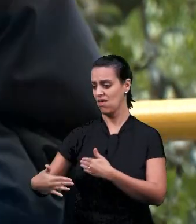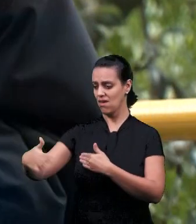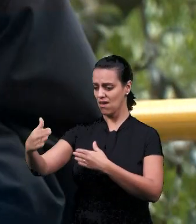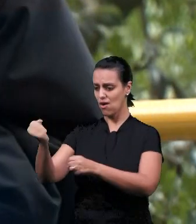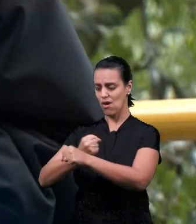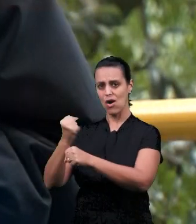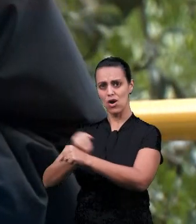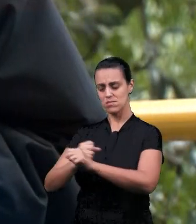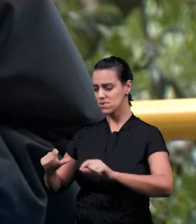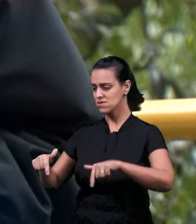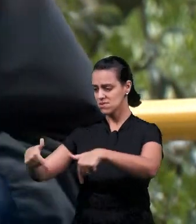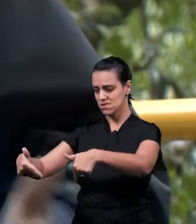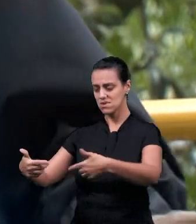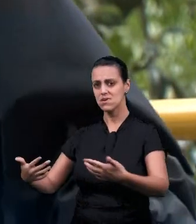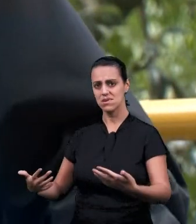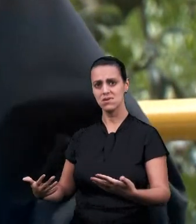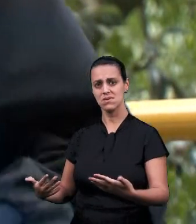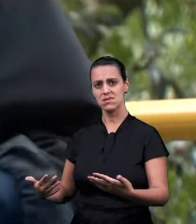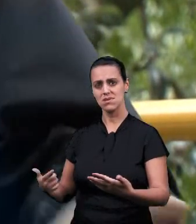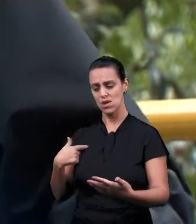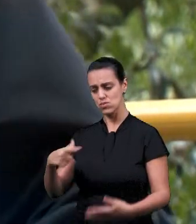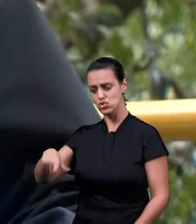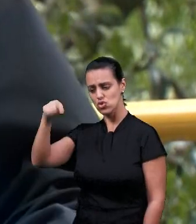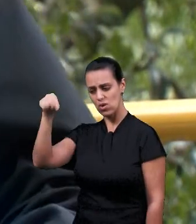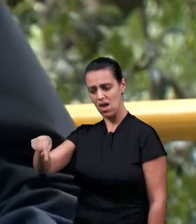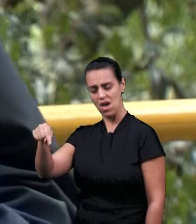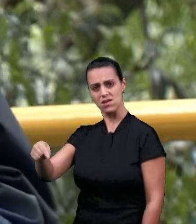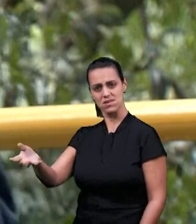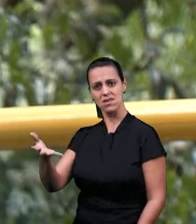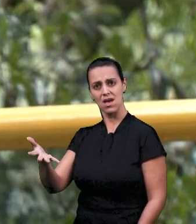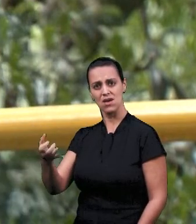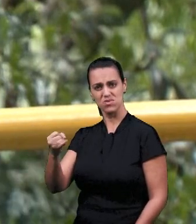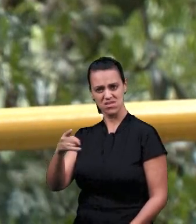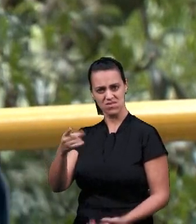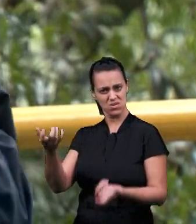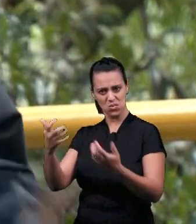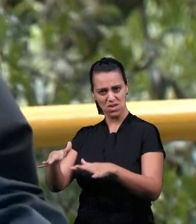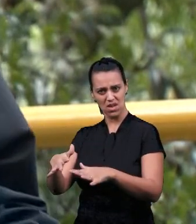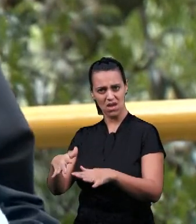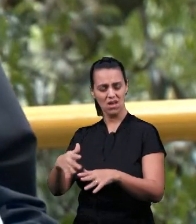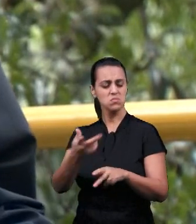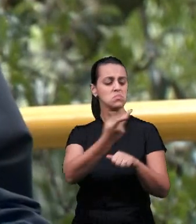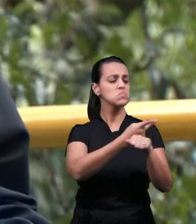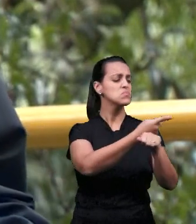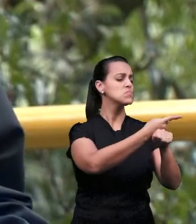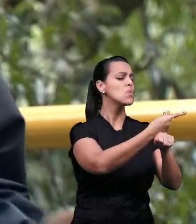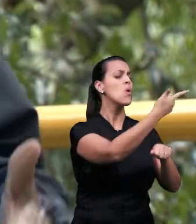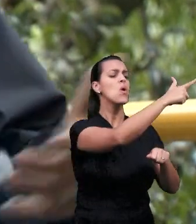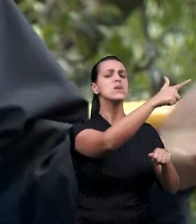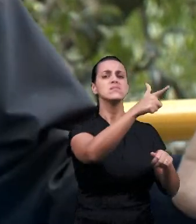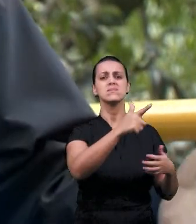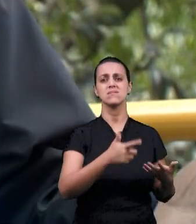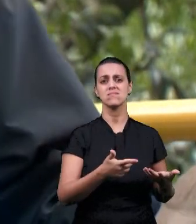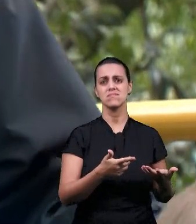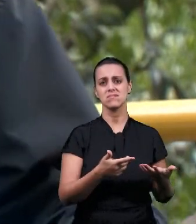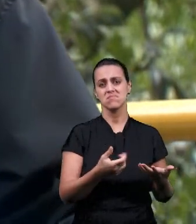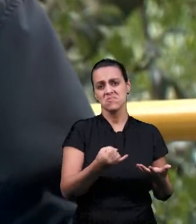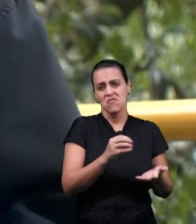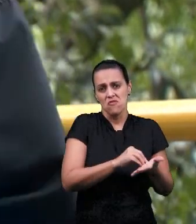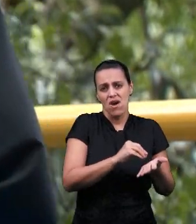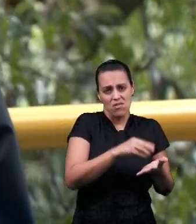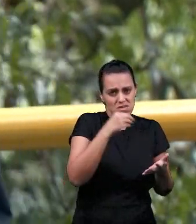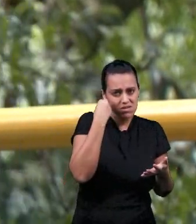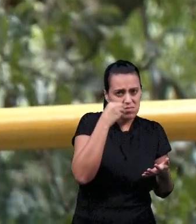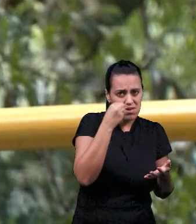não é essa que eu quero, então eu tenho que buscar outra mesmo, né? Se a experiência que eu tive com o Espírito Santo, tem que buscar, é isso